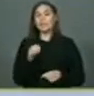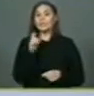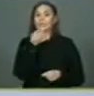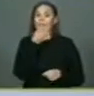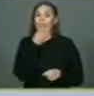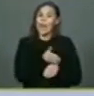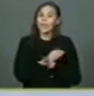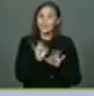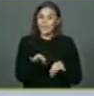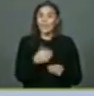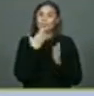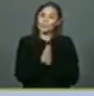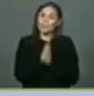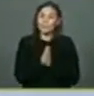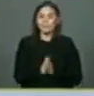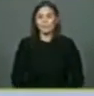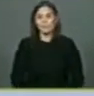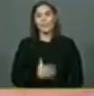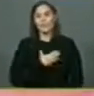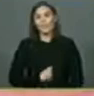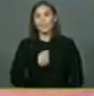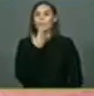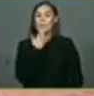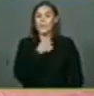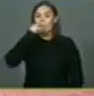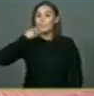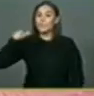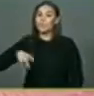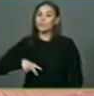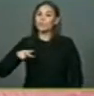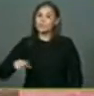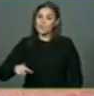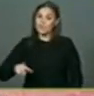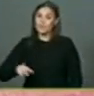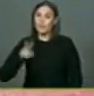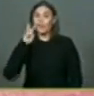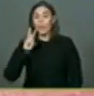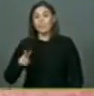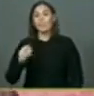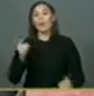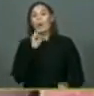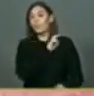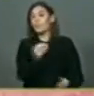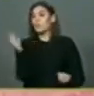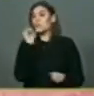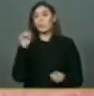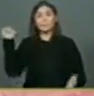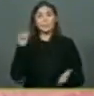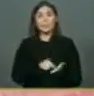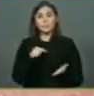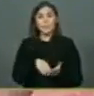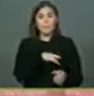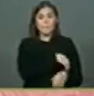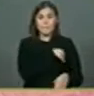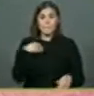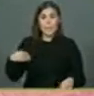mensagem final, era isso que lhe pedia. Queria pedir aos portugueses que vejam esta mensagem que é importante, exijam do seu médico de